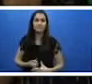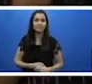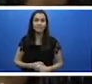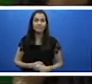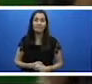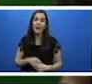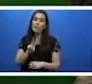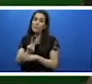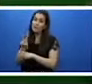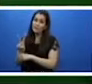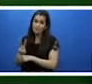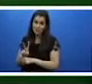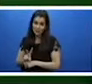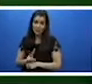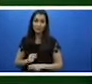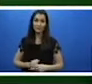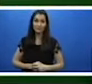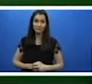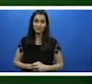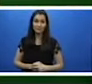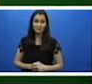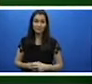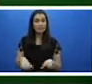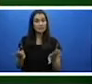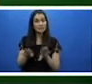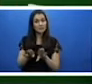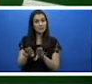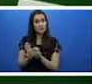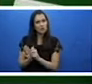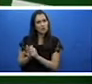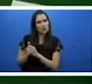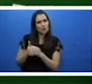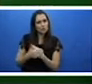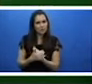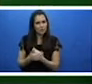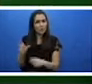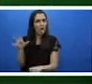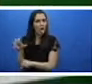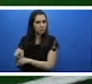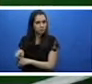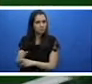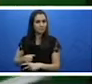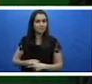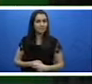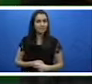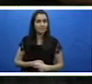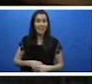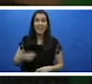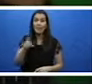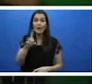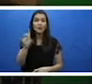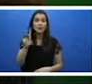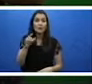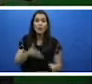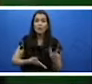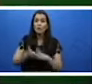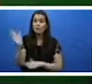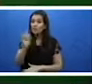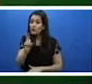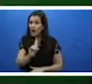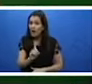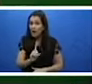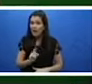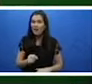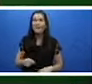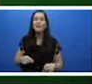Protegendo dos seus predadores. E escondendo de suas presas. Não é só também para fugir dos predadores.